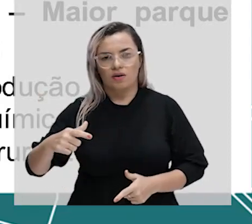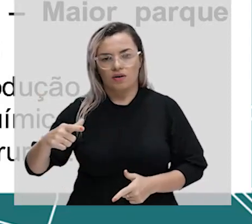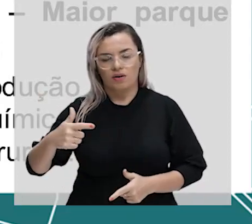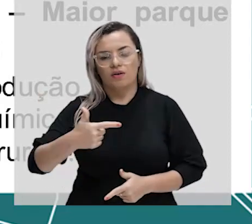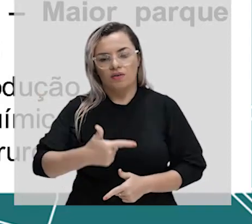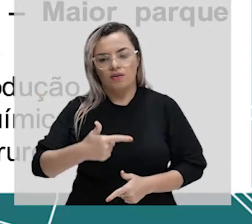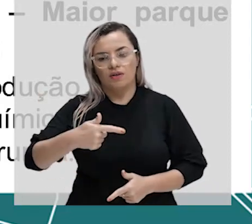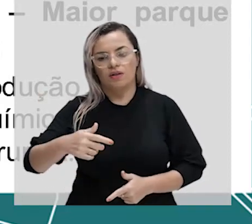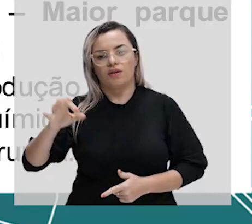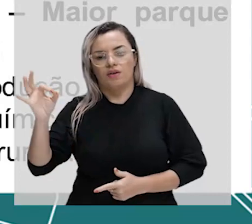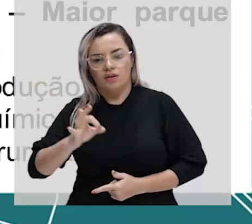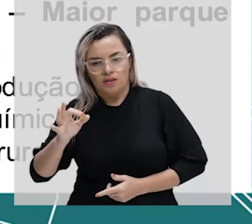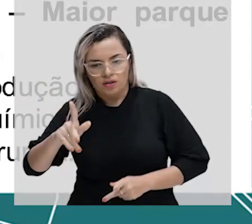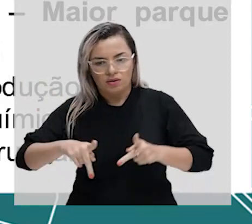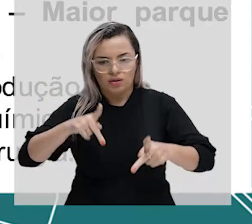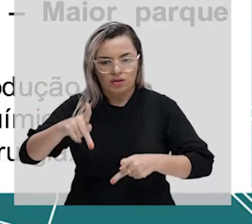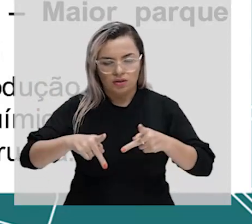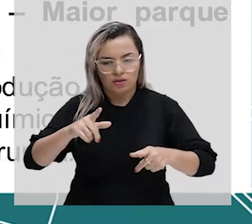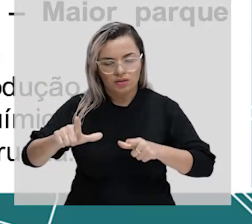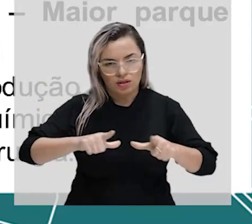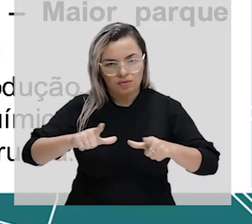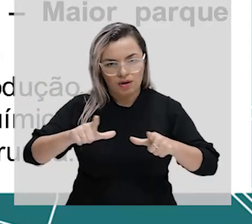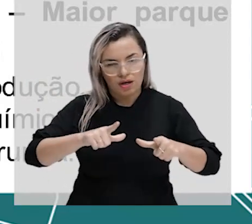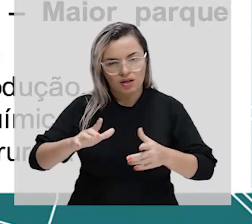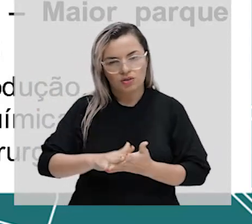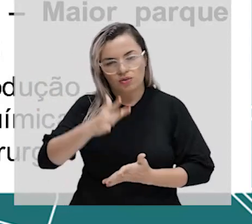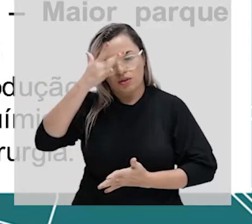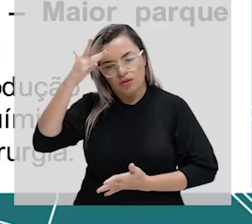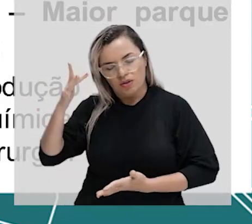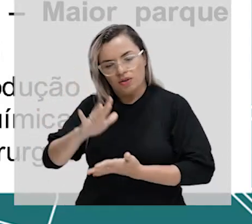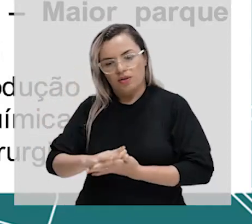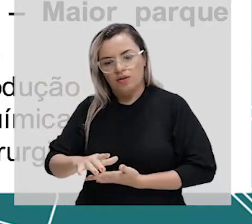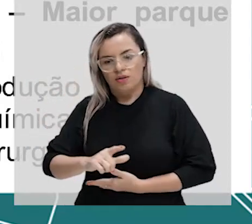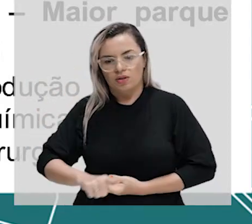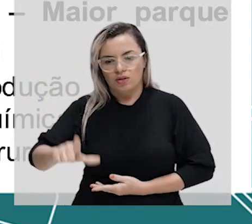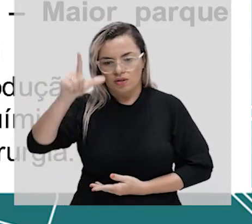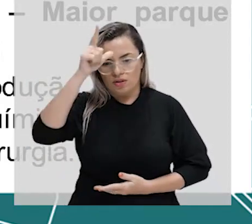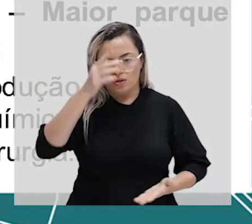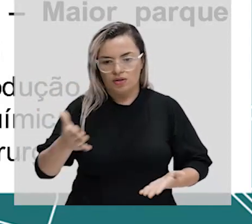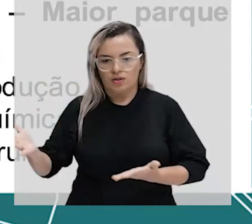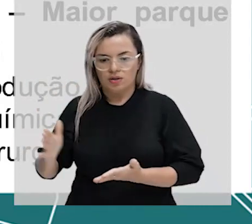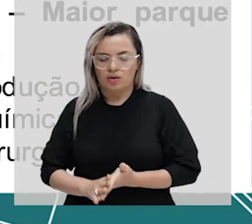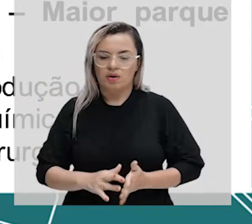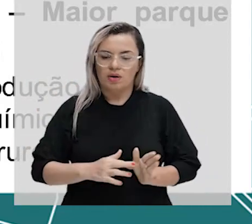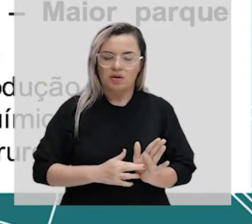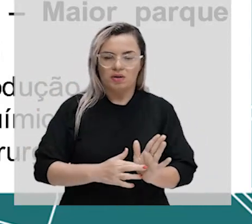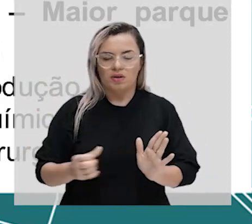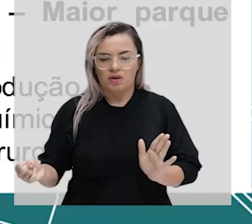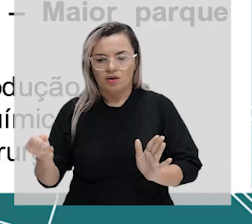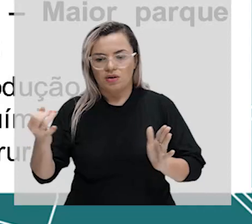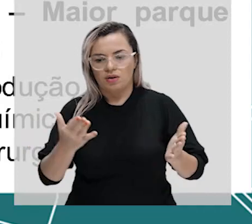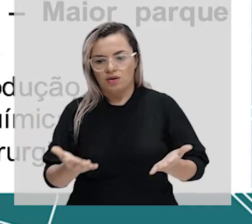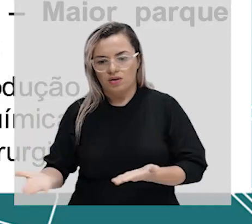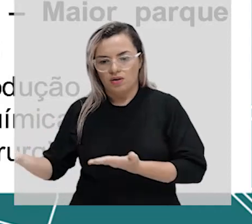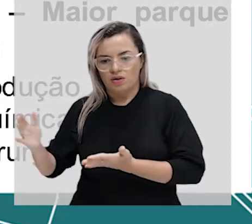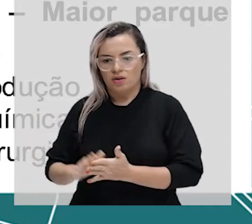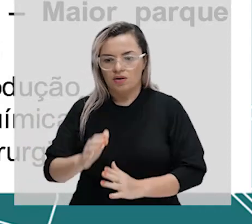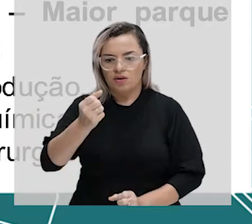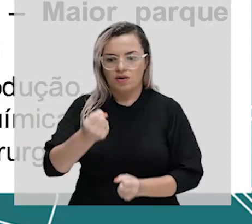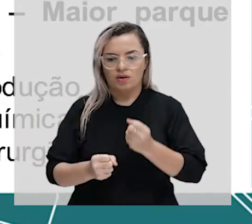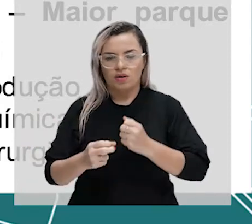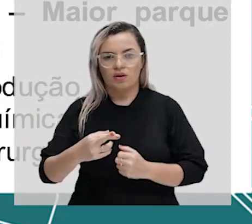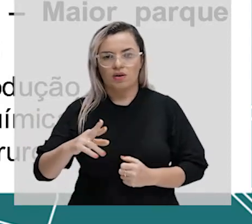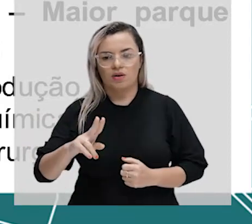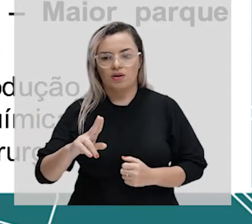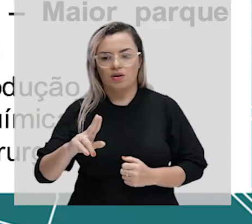vamos ter um destaque, muita atenção para a tua prova agora, galera, tá? O chamado Vale do Ruhr, que fica na região da Renânia do Norte. É